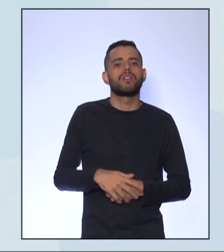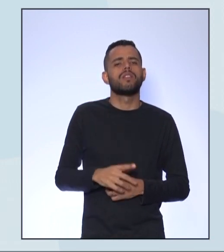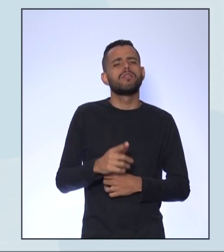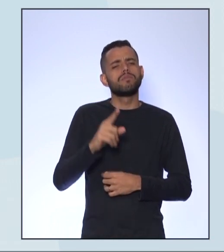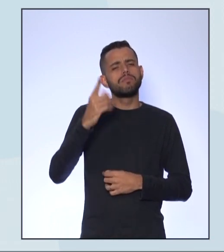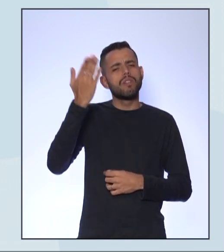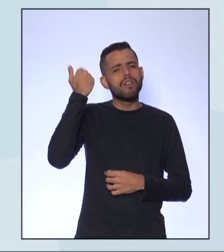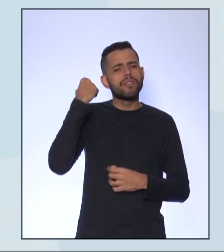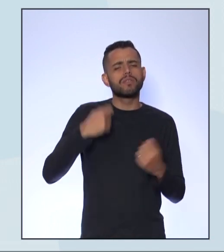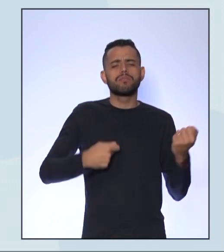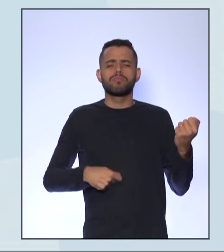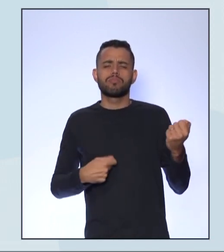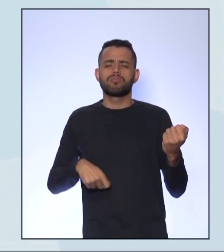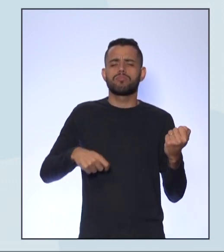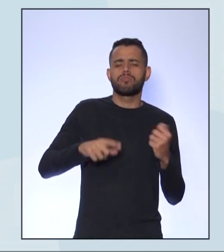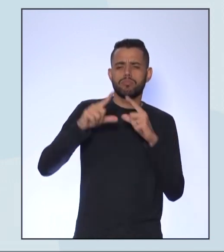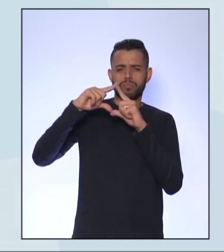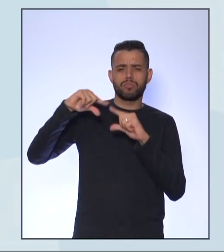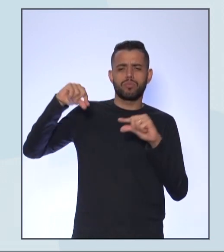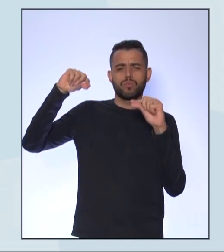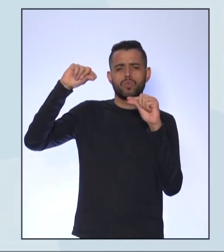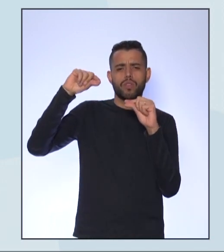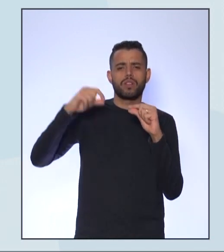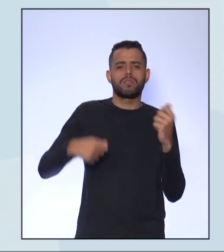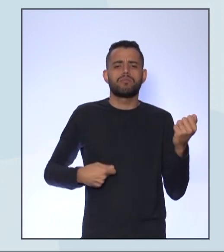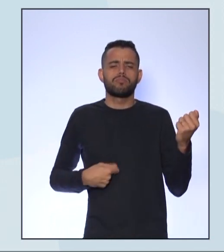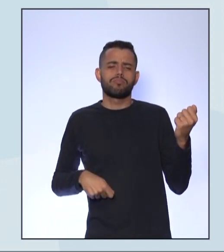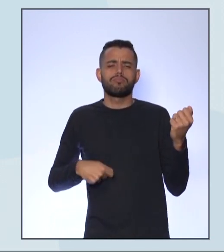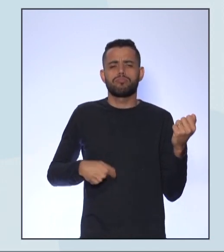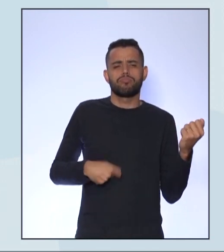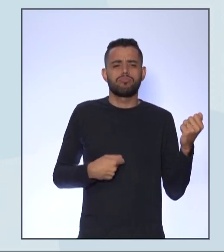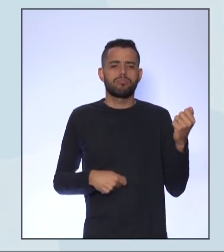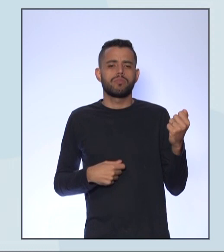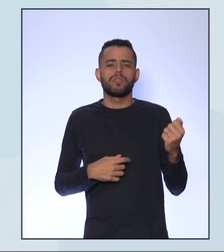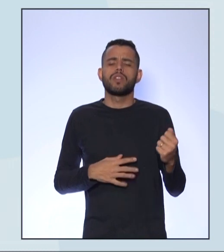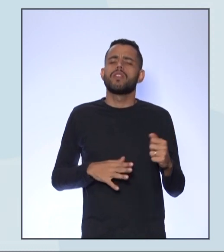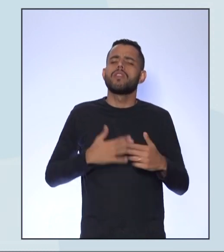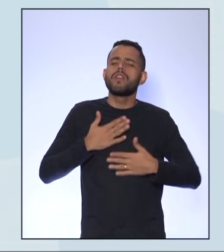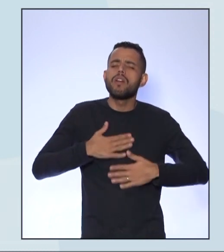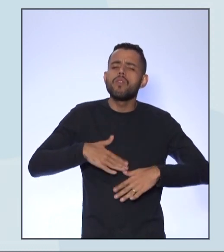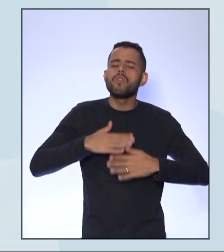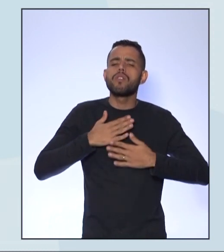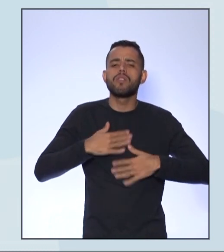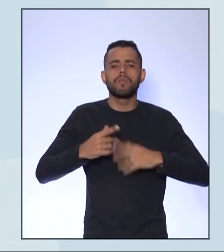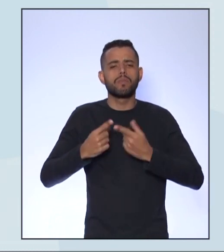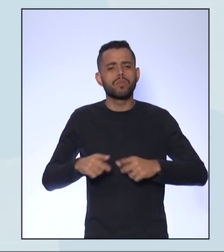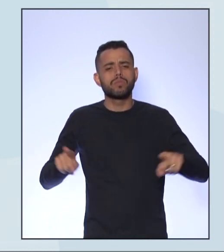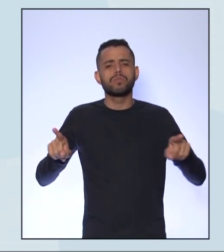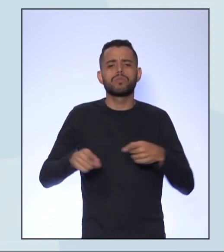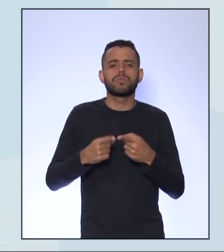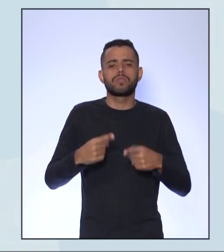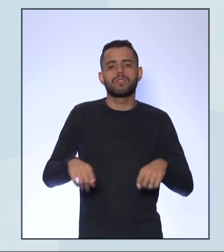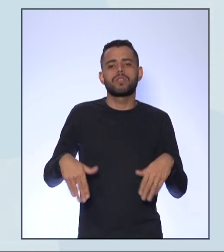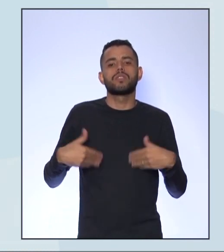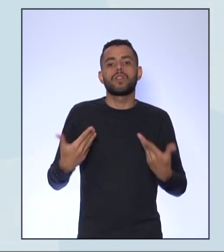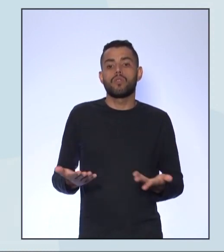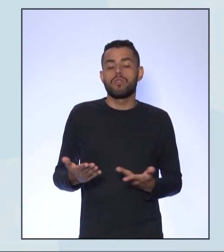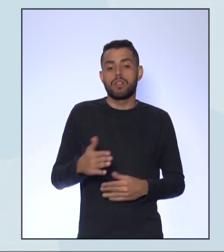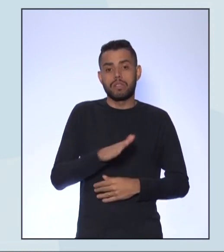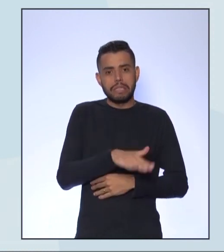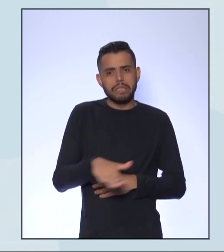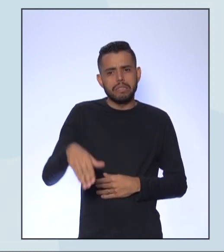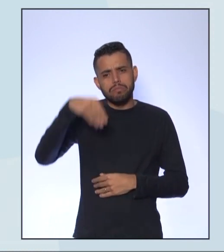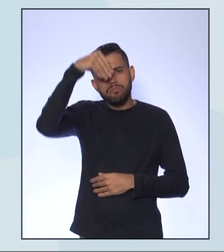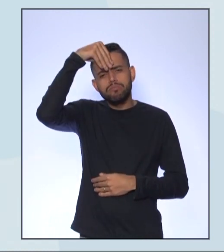toquei Sonata ao Luar, de Beethoven." E, encantadoramente, na viola, tocou a música e, novamente, a garotada continuava a